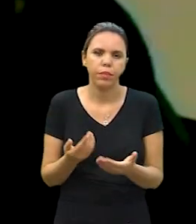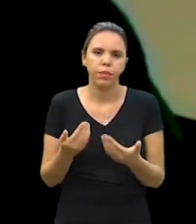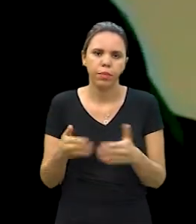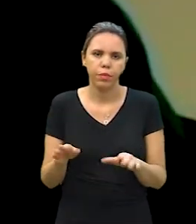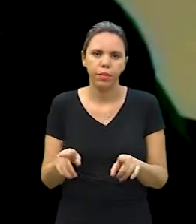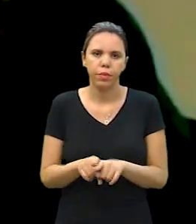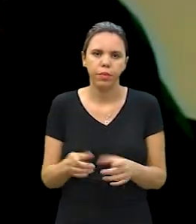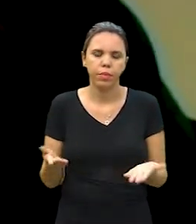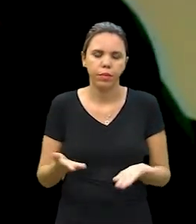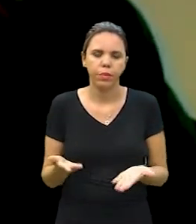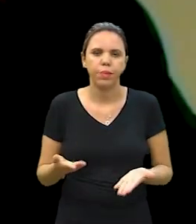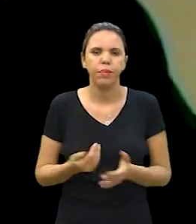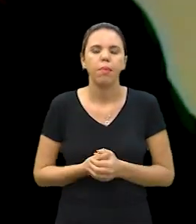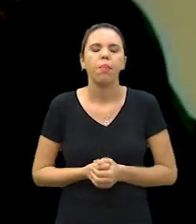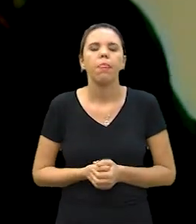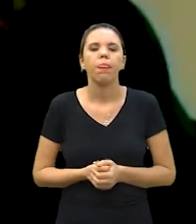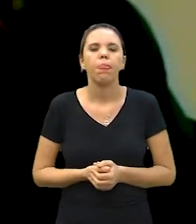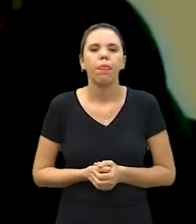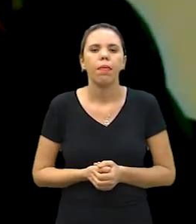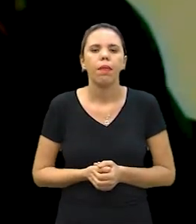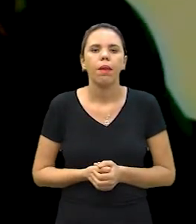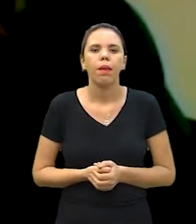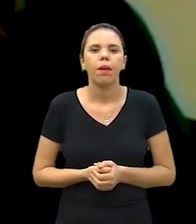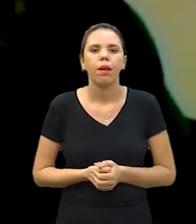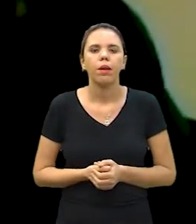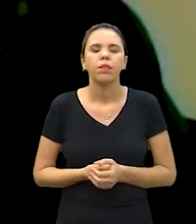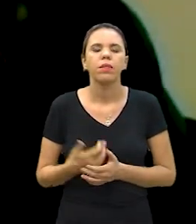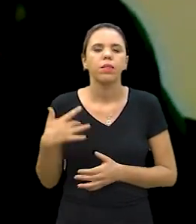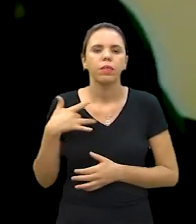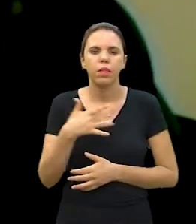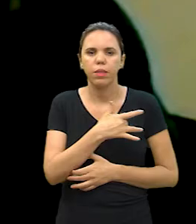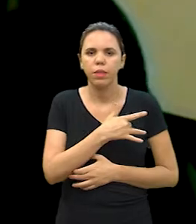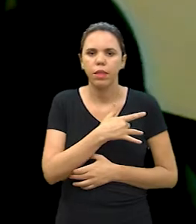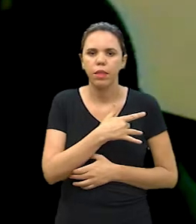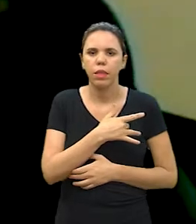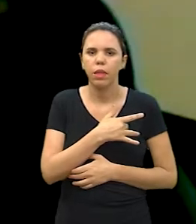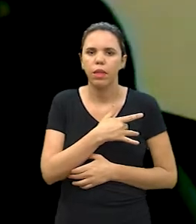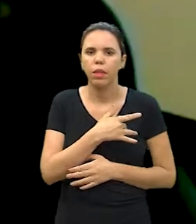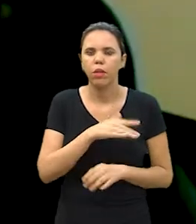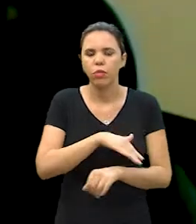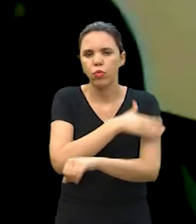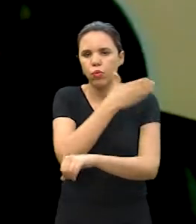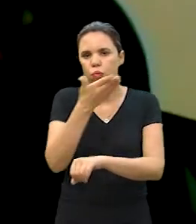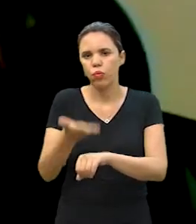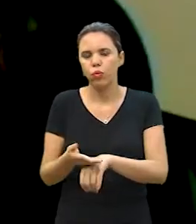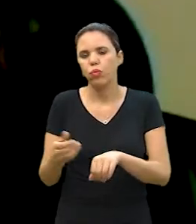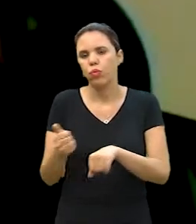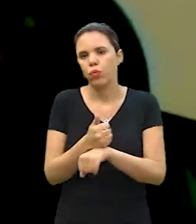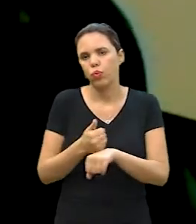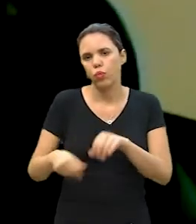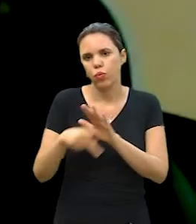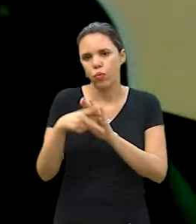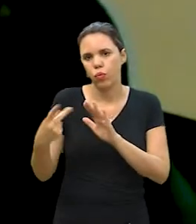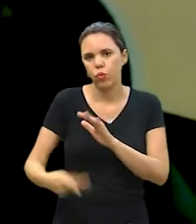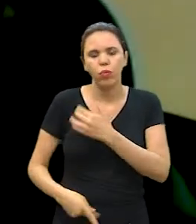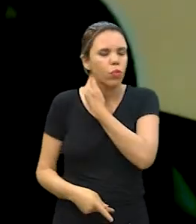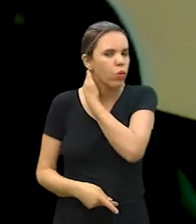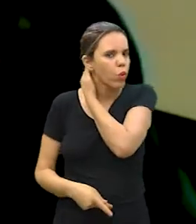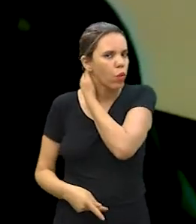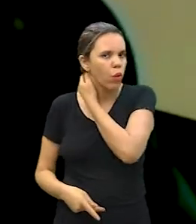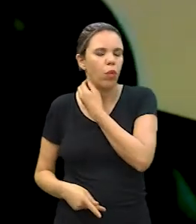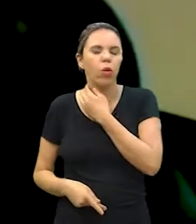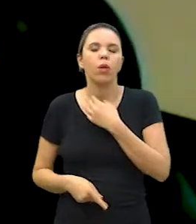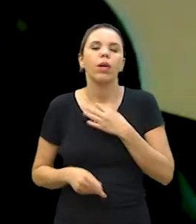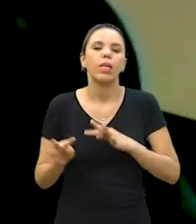lançou, inclusive hoje, né, o Corujão da Saúde, com essa especificidade, né, um